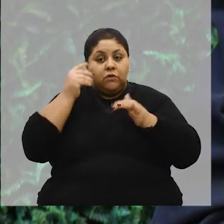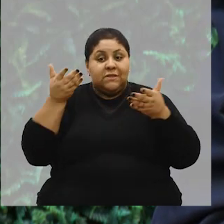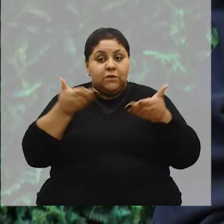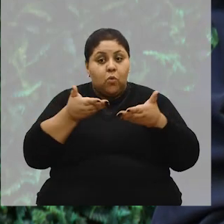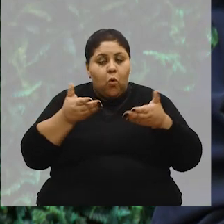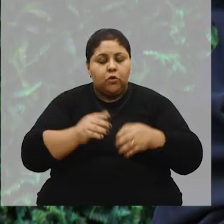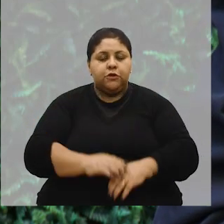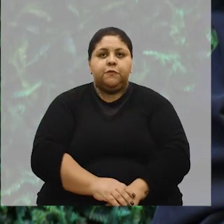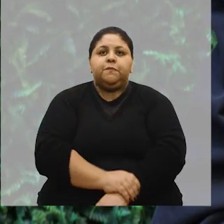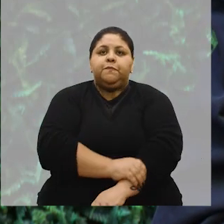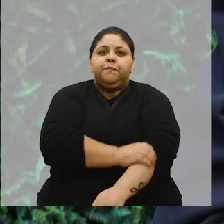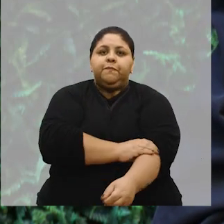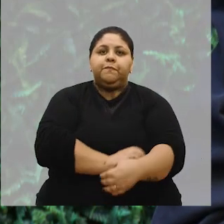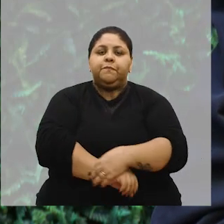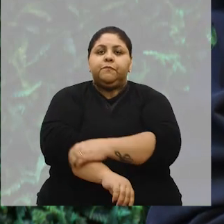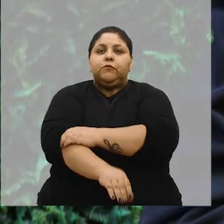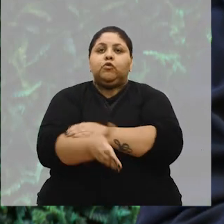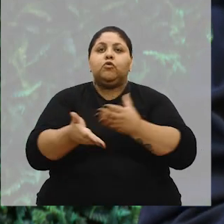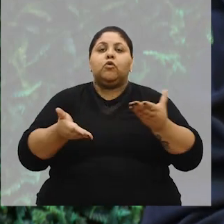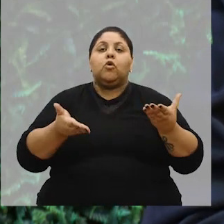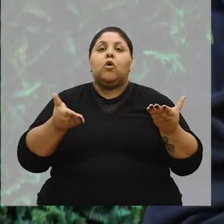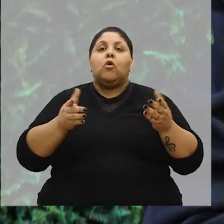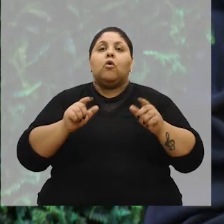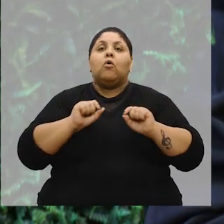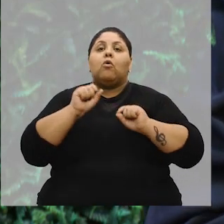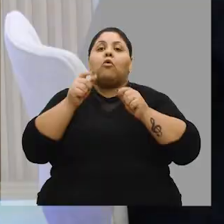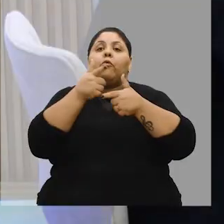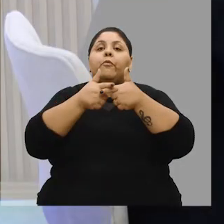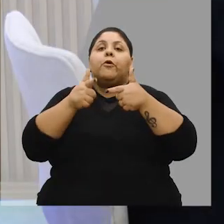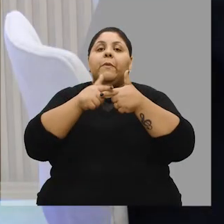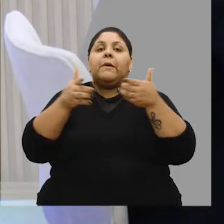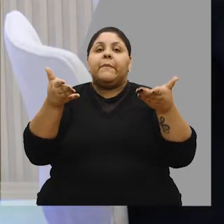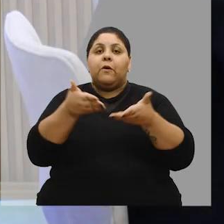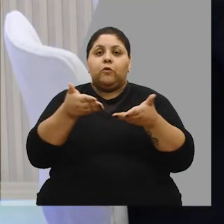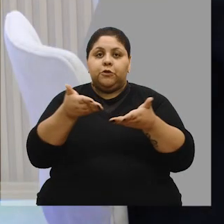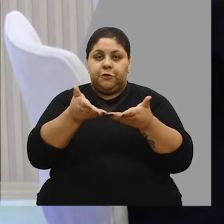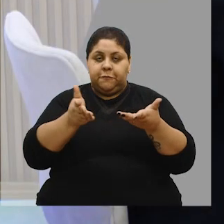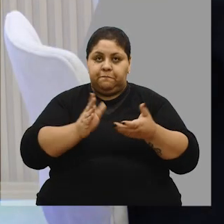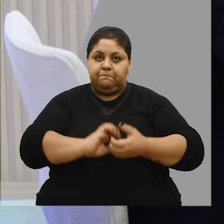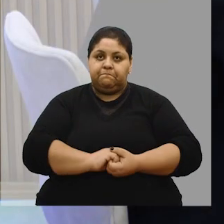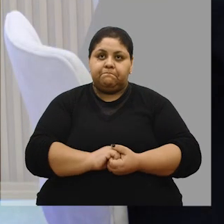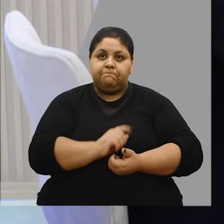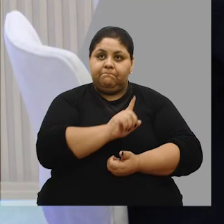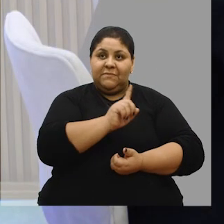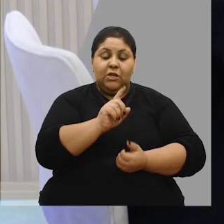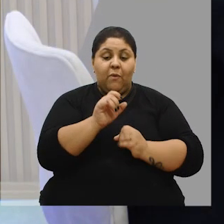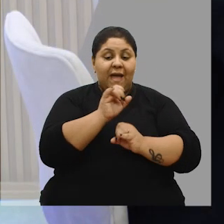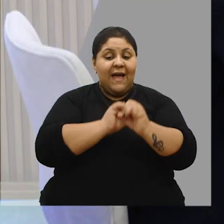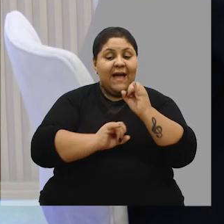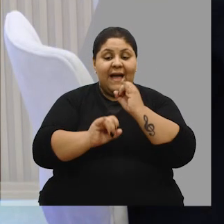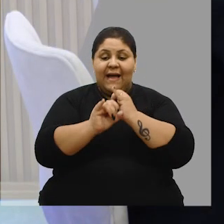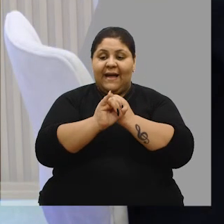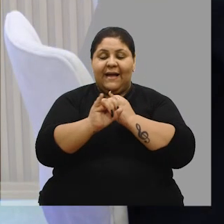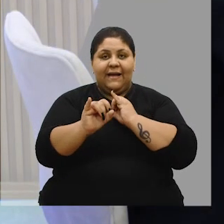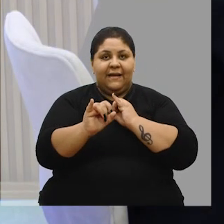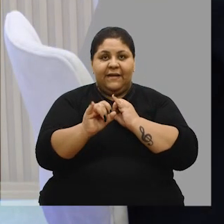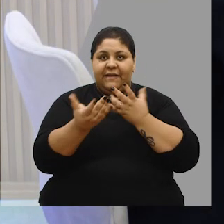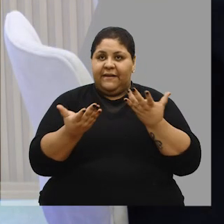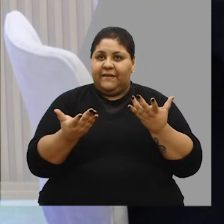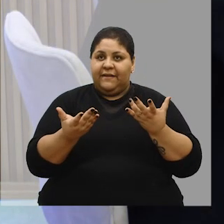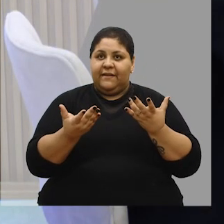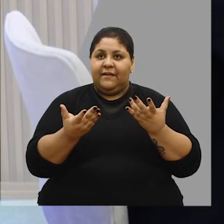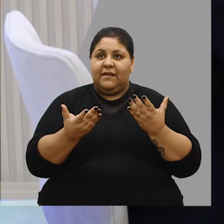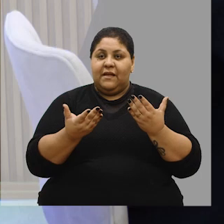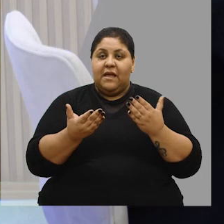hoje. Então, o que nós temos hoje? Qual é o grande problema hoje? Não é a internet, é o mau uso